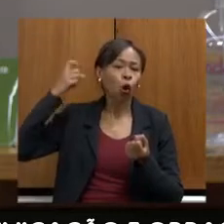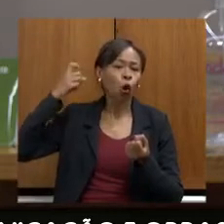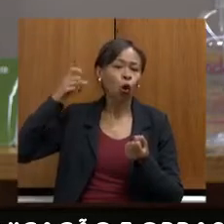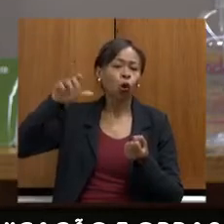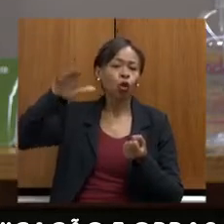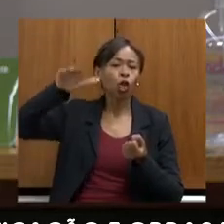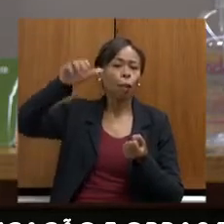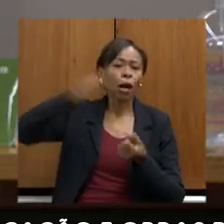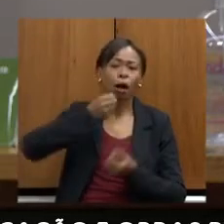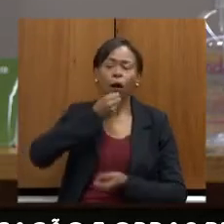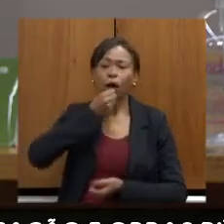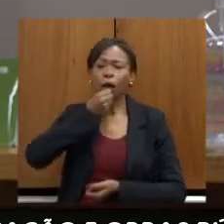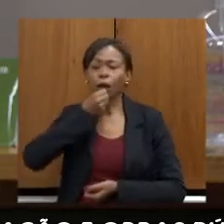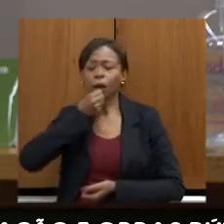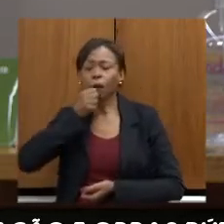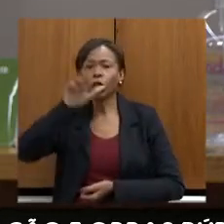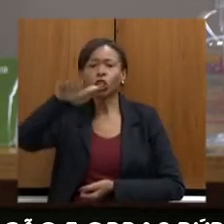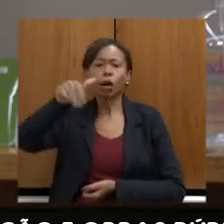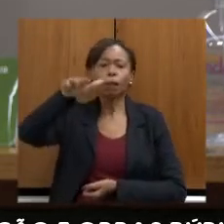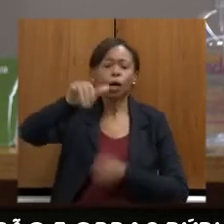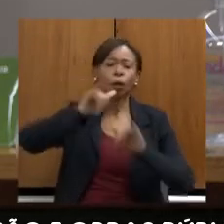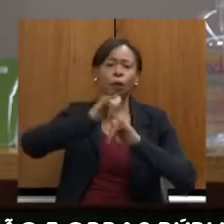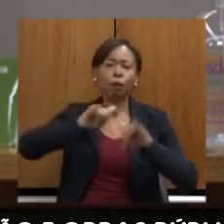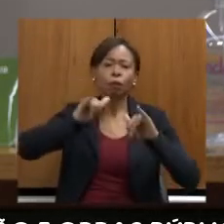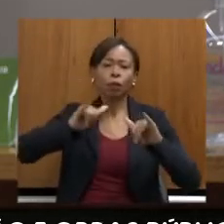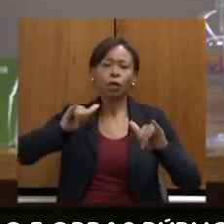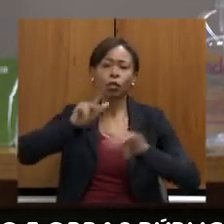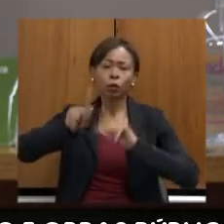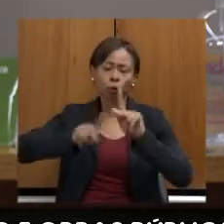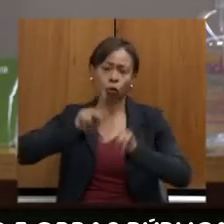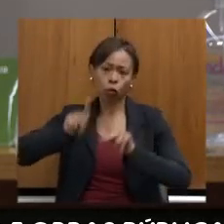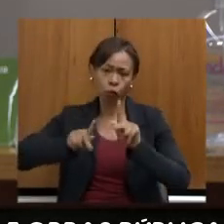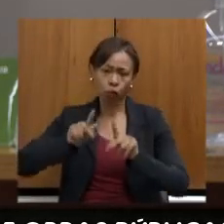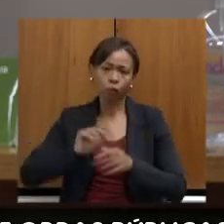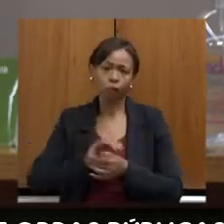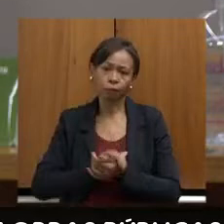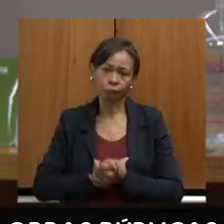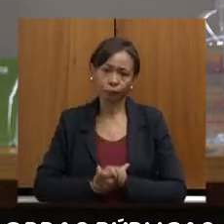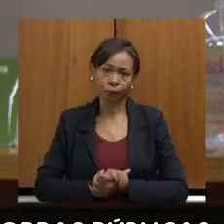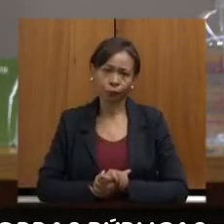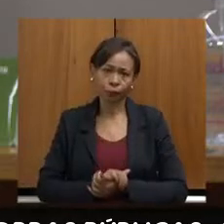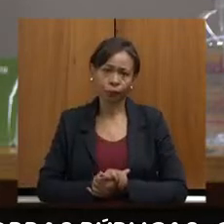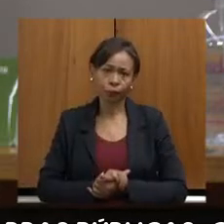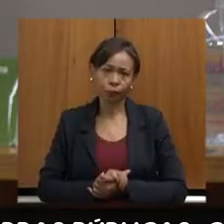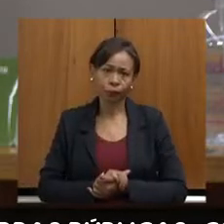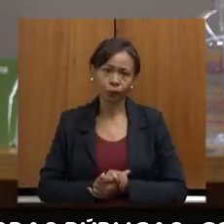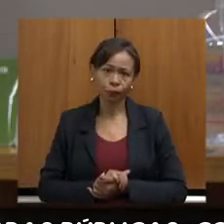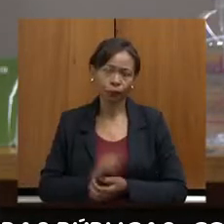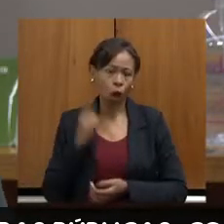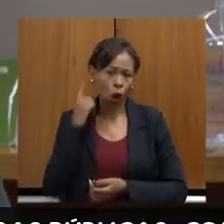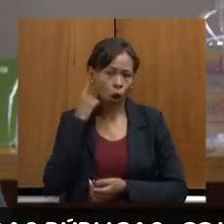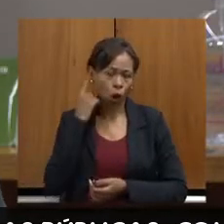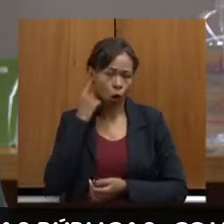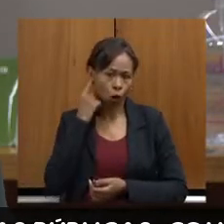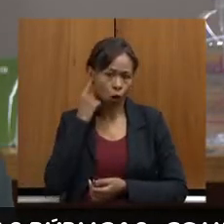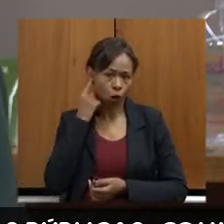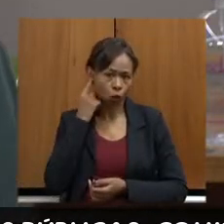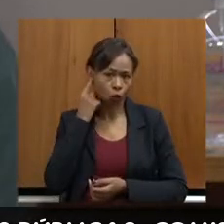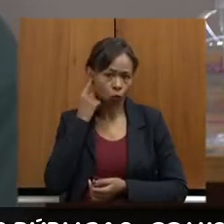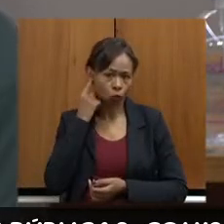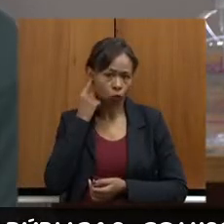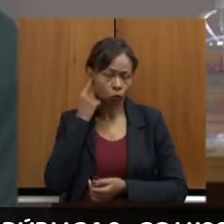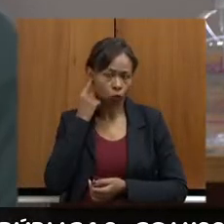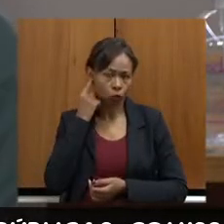do carro de som né tá uma liberdade aqui o próximo